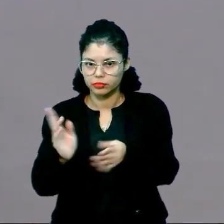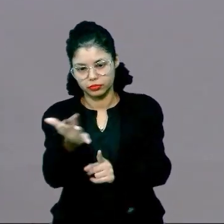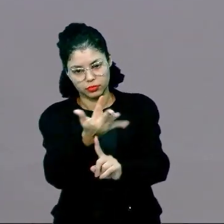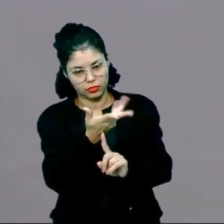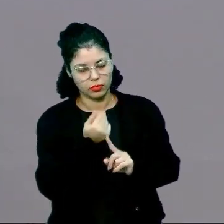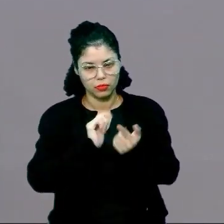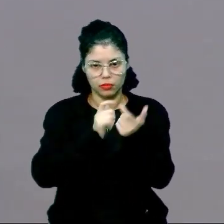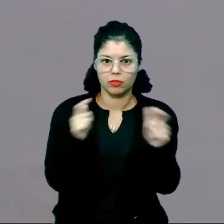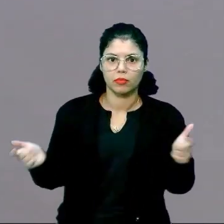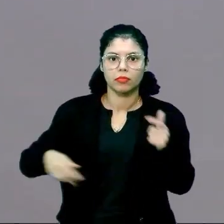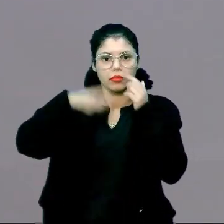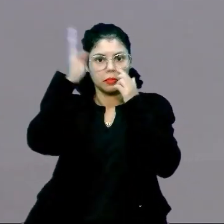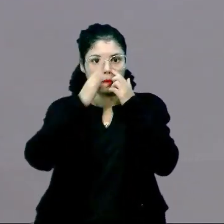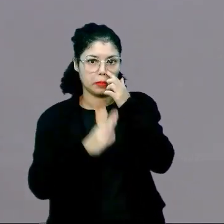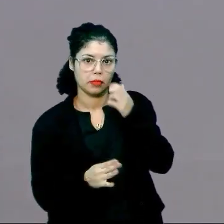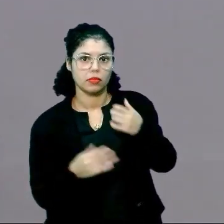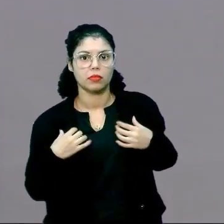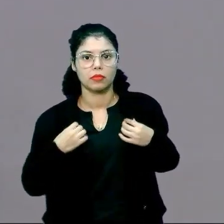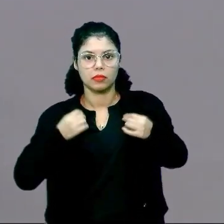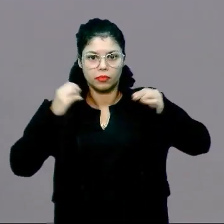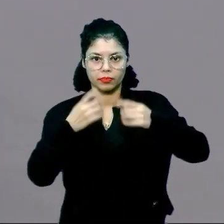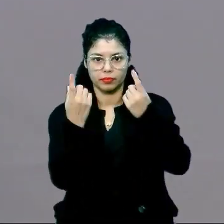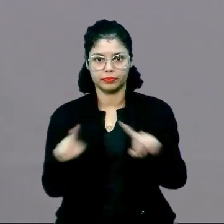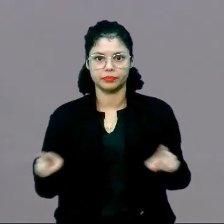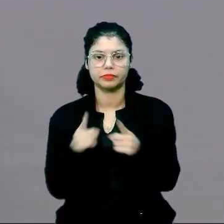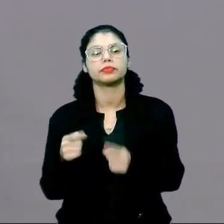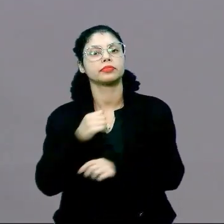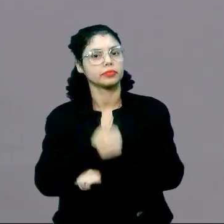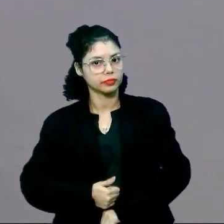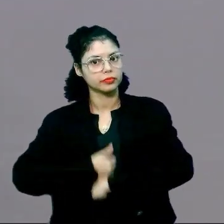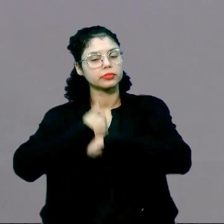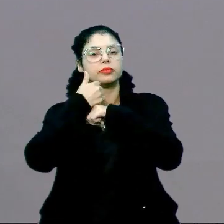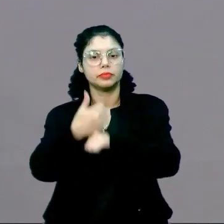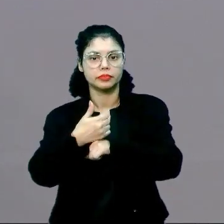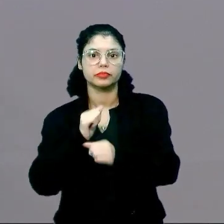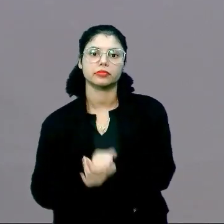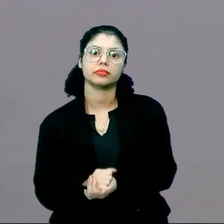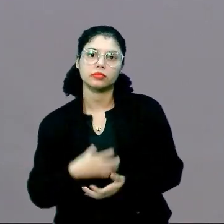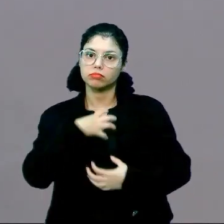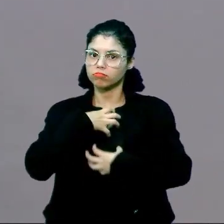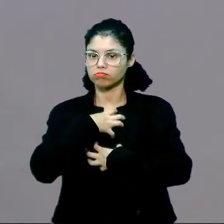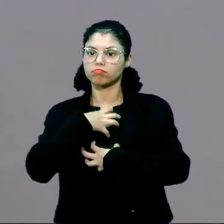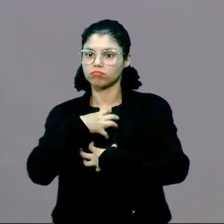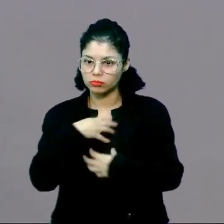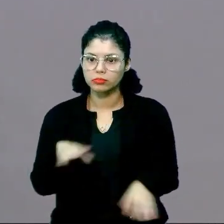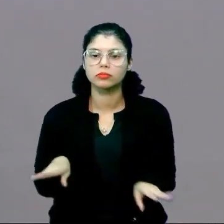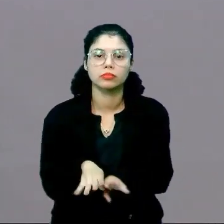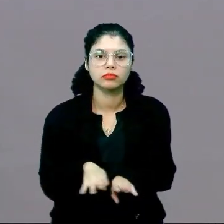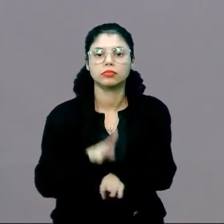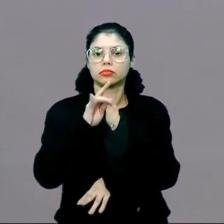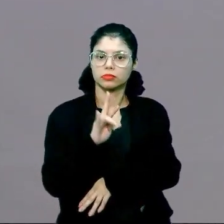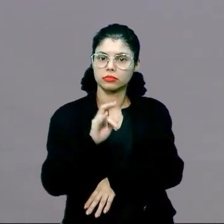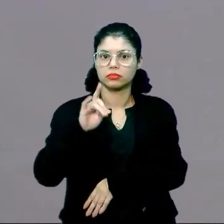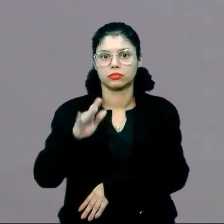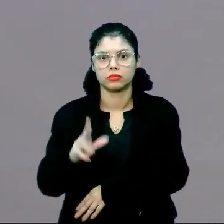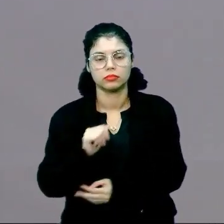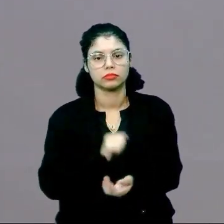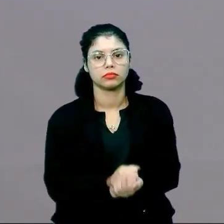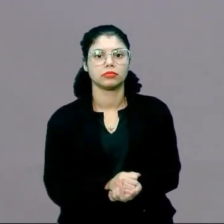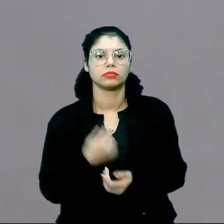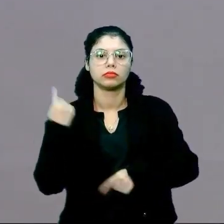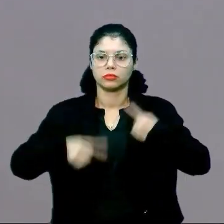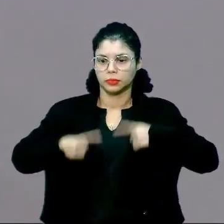artística muito grande aqui no Brasil, música de qualidade, mexendo com essa questão ideológica, né, com a